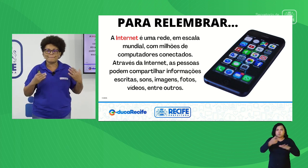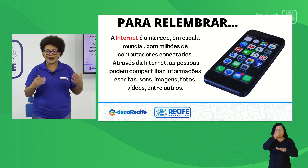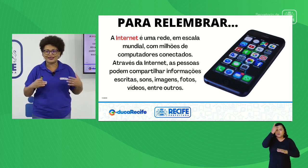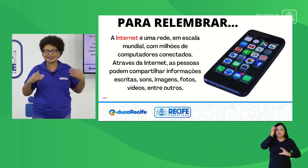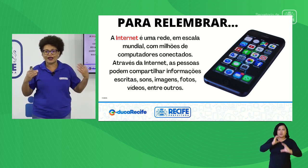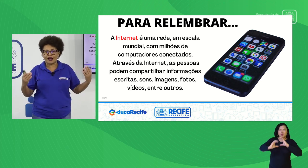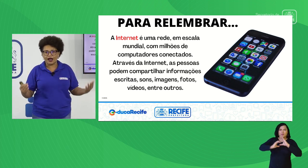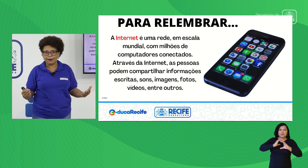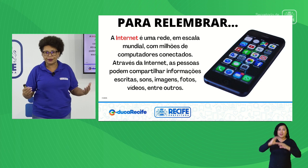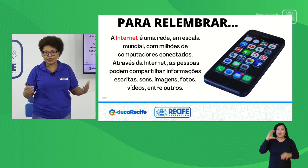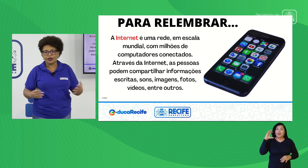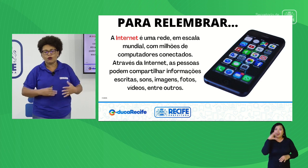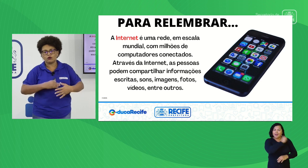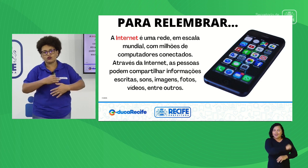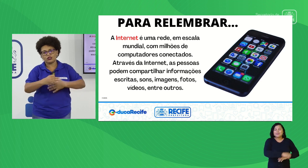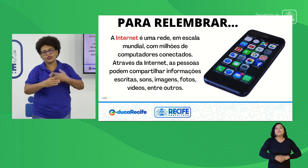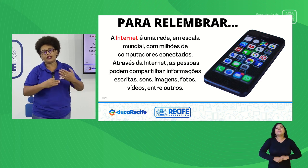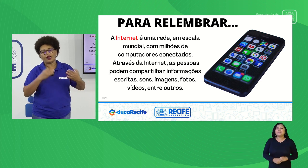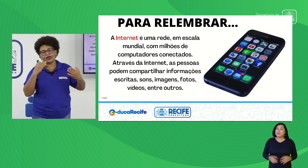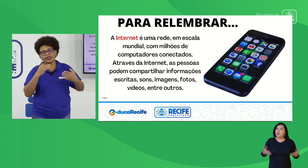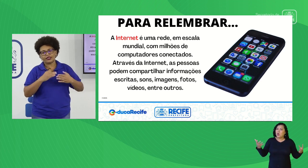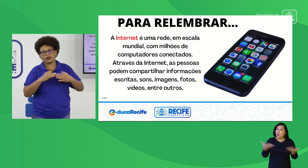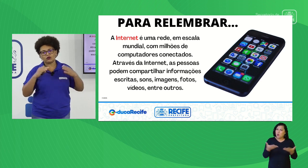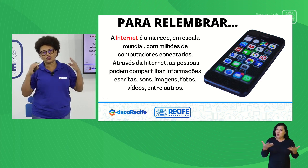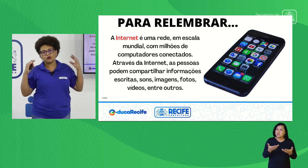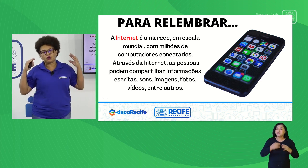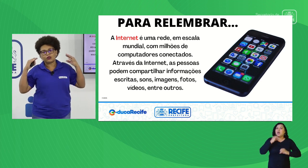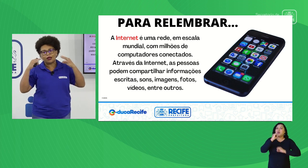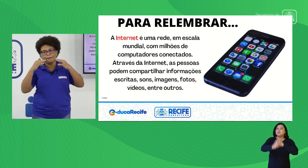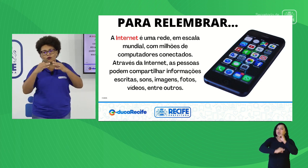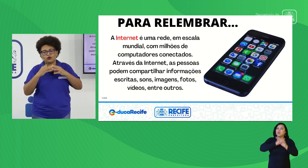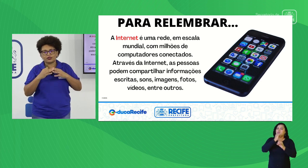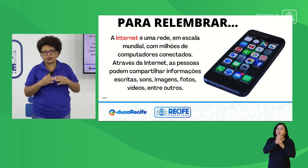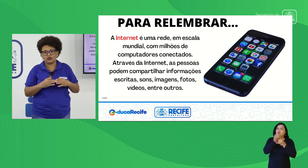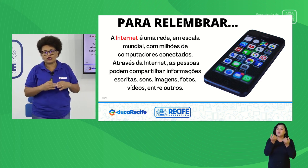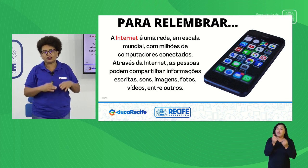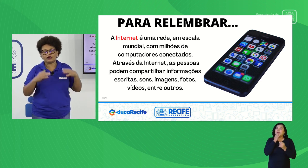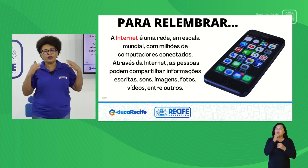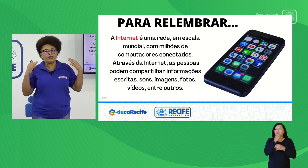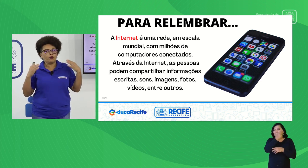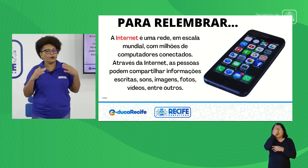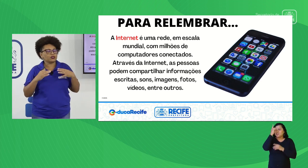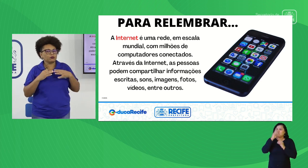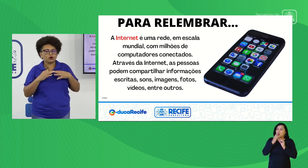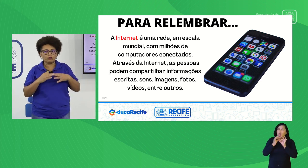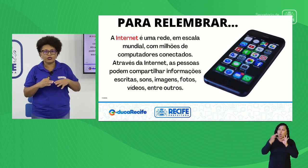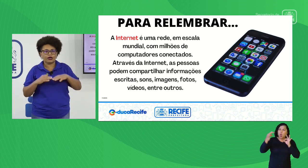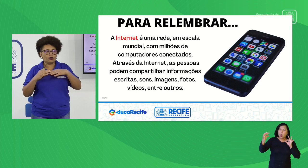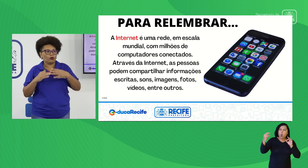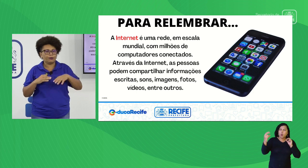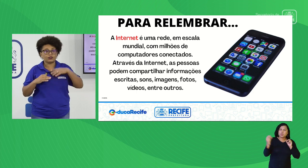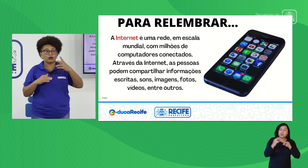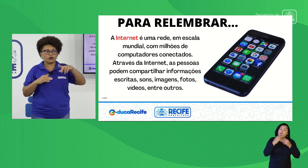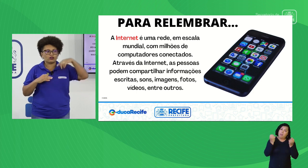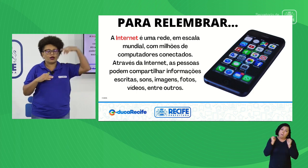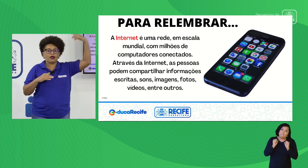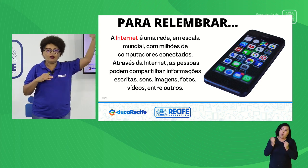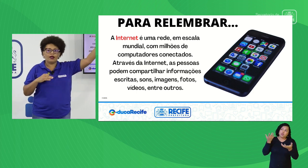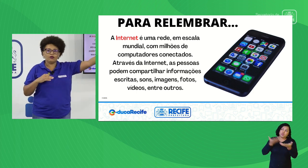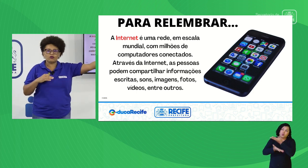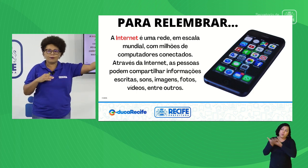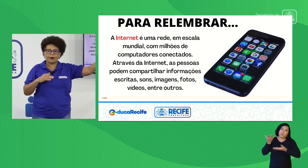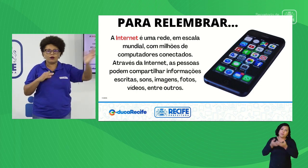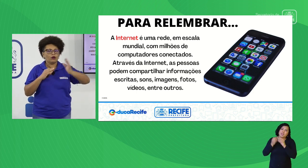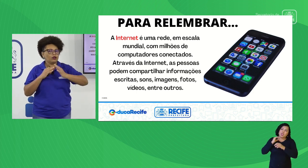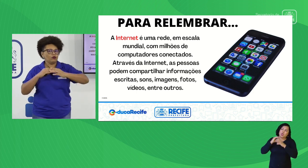forma mais rápida. Hoje em dia, a internet conseguiu encurtar muito essa distância e eu posso me comunicar com uma pessoa que está